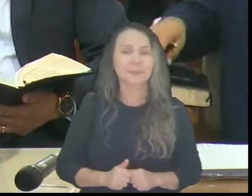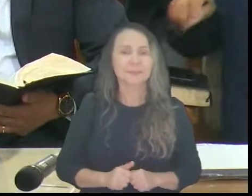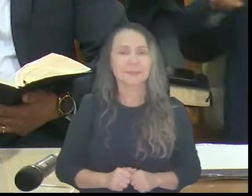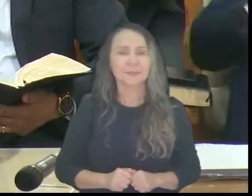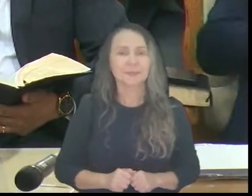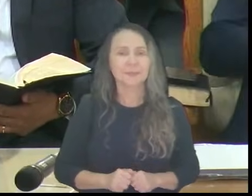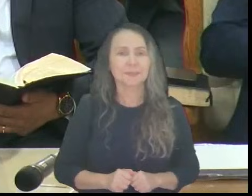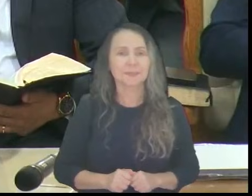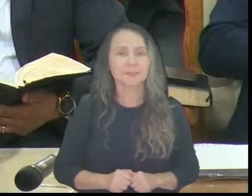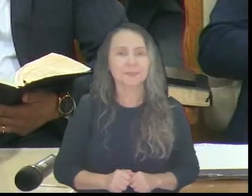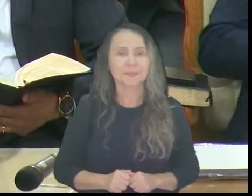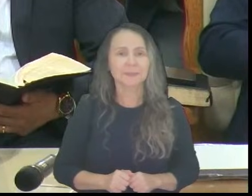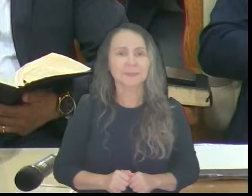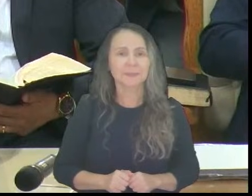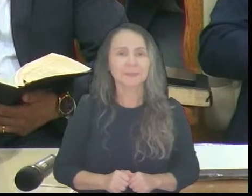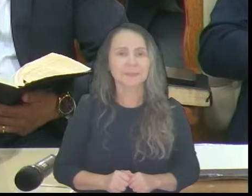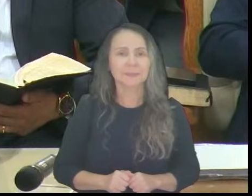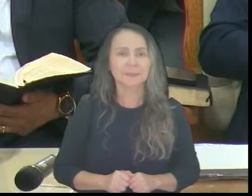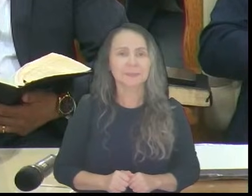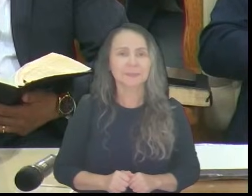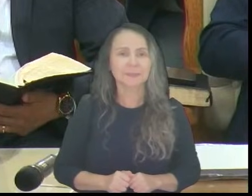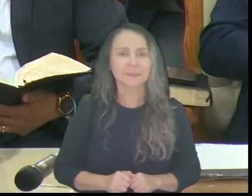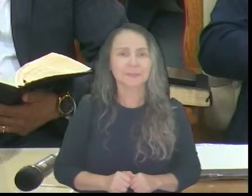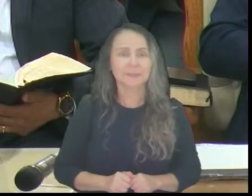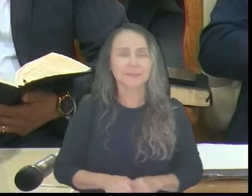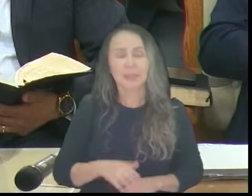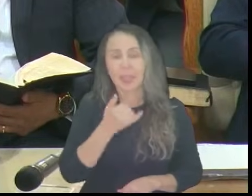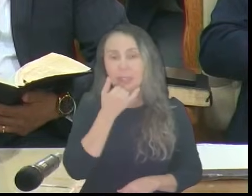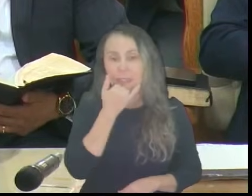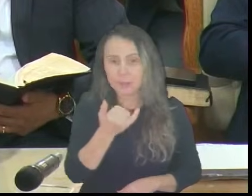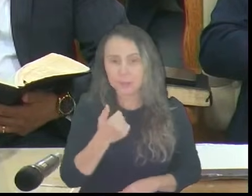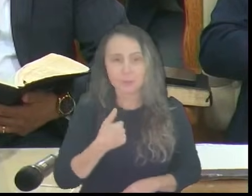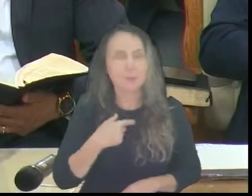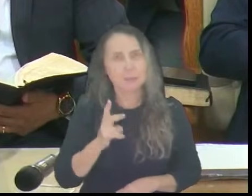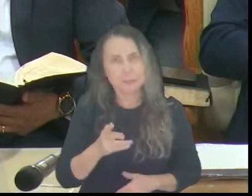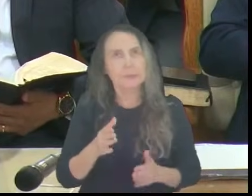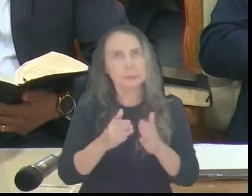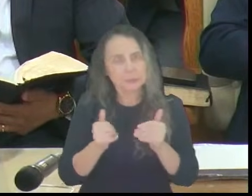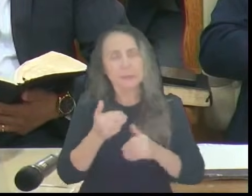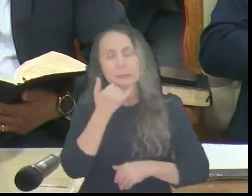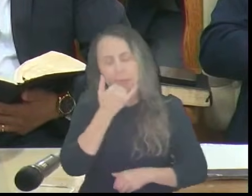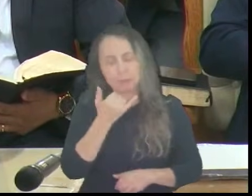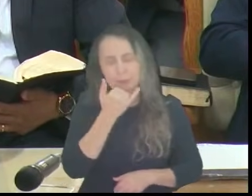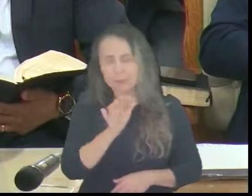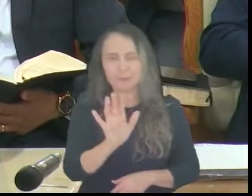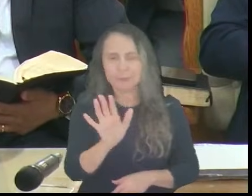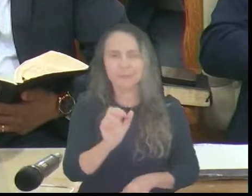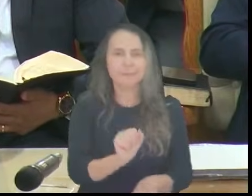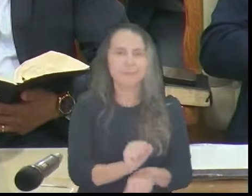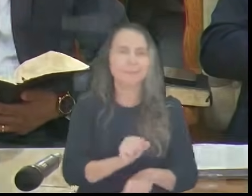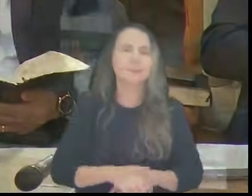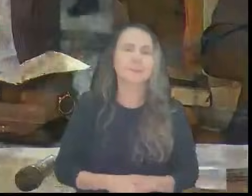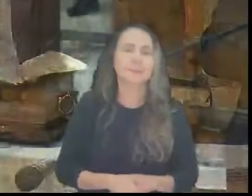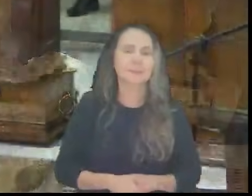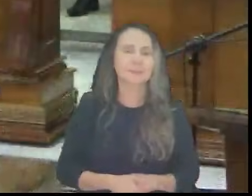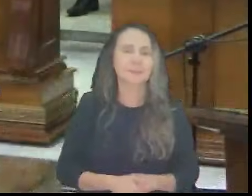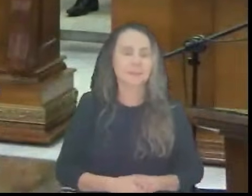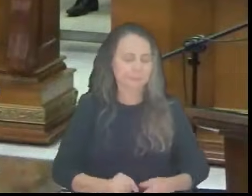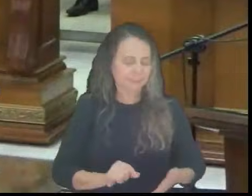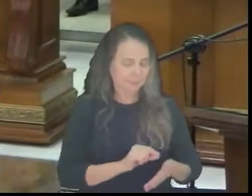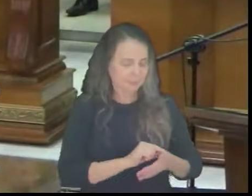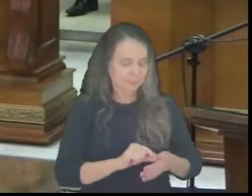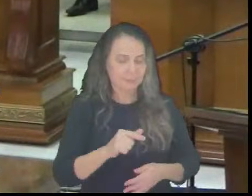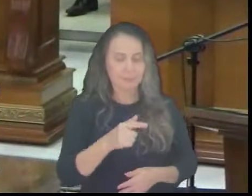Orar. Desculpem, eu não vou pedir muita desculpa, não. Versículo 24. E ouvindo